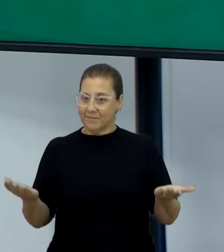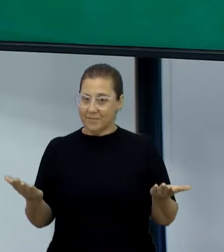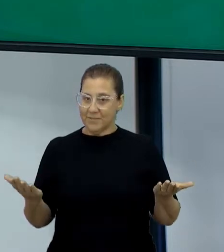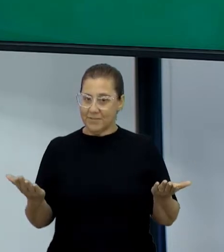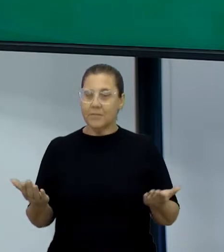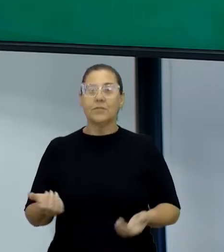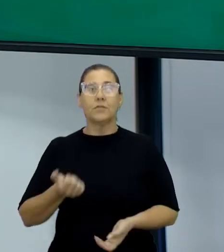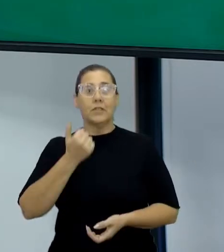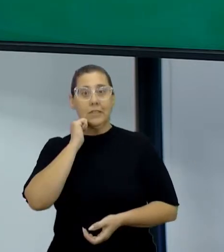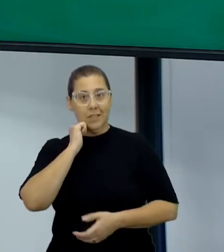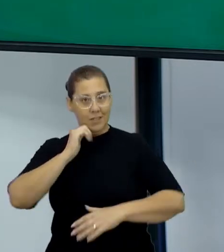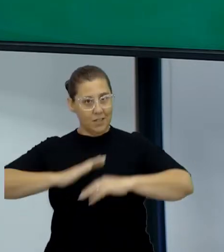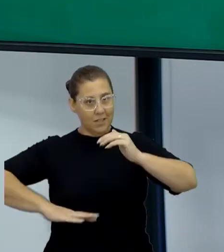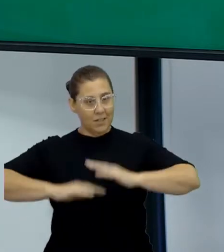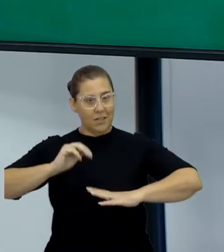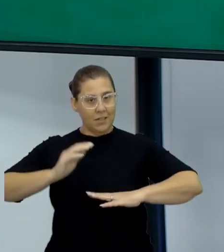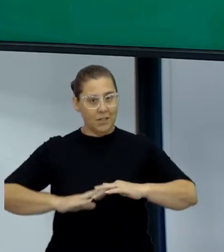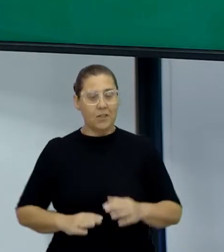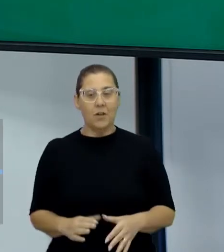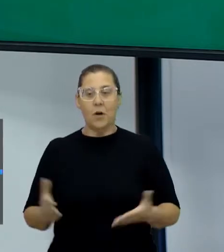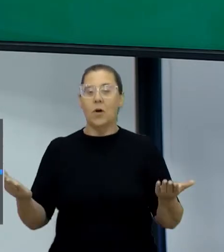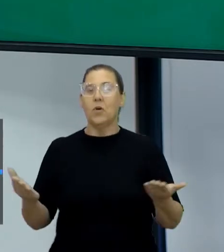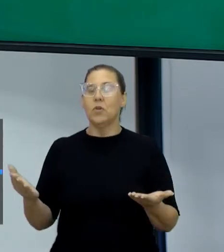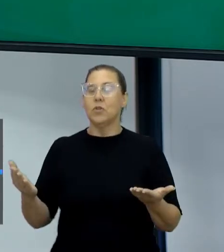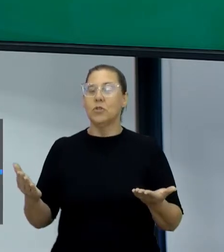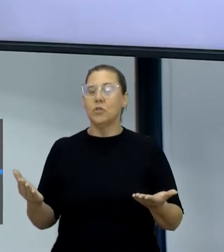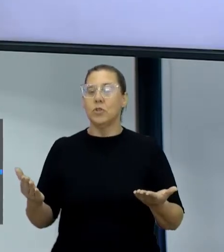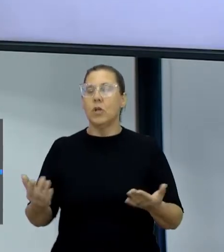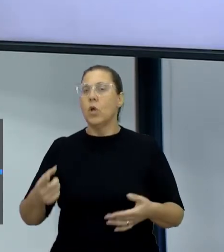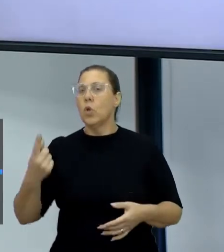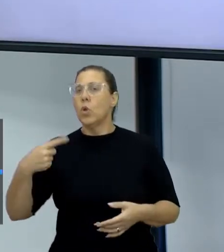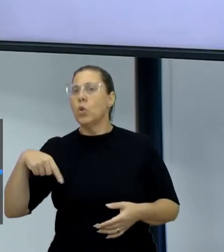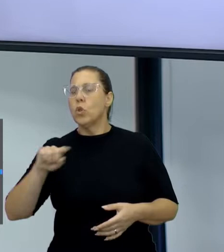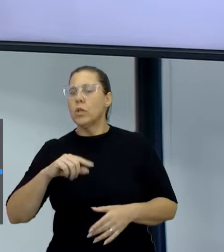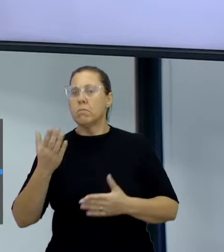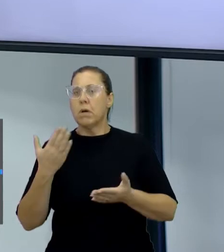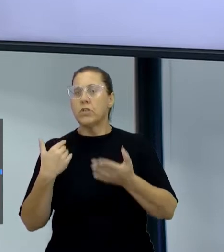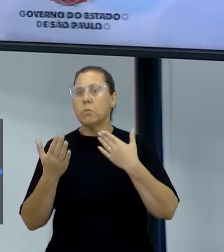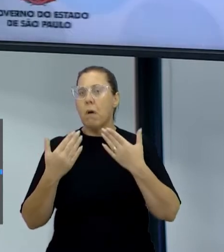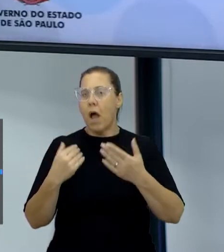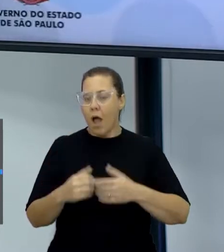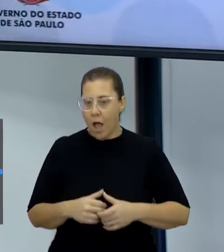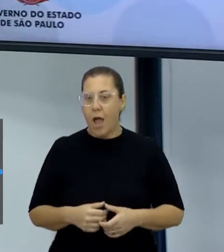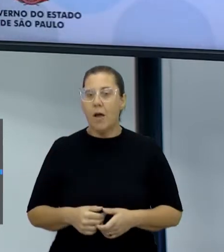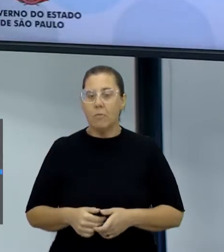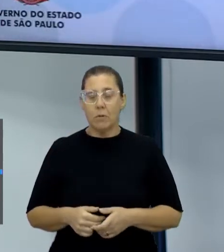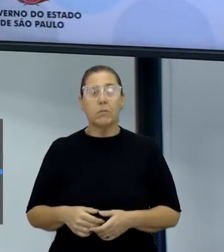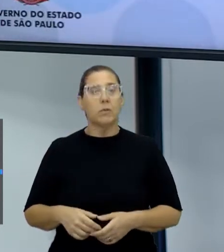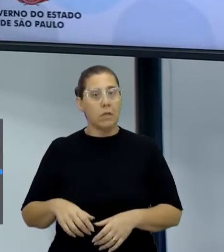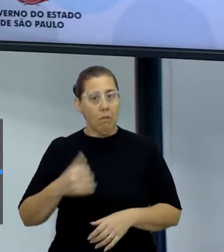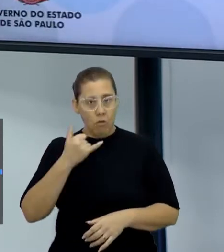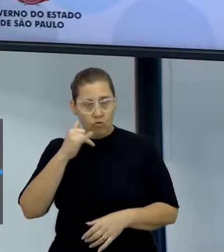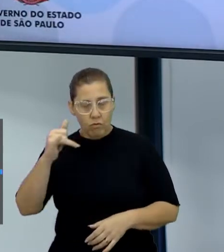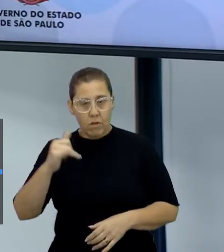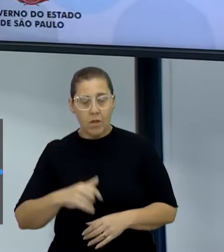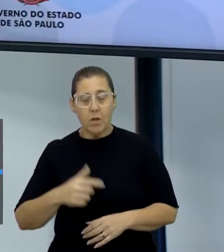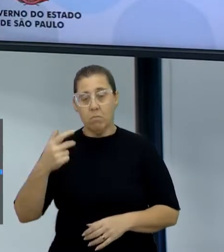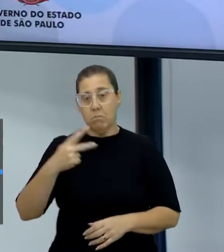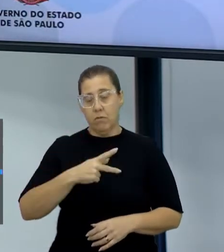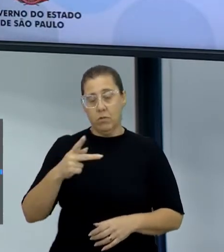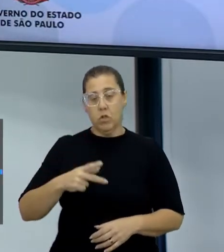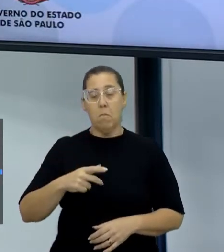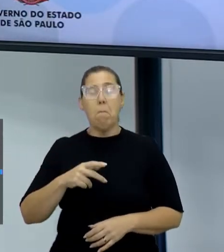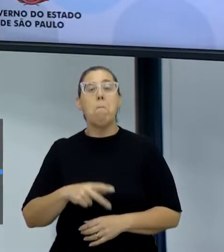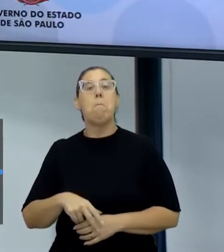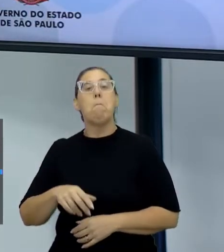É, ciência em ação, jogando luz aí hoje sobre as nossas conversas aí sobre eficiência energética, né? Eu sou o professor